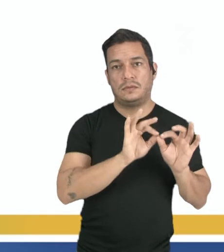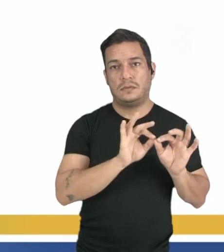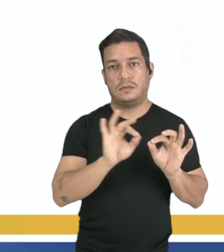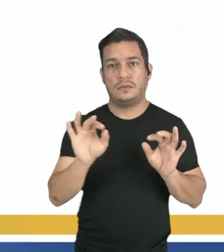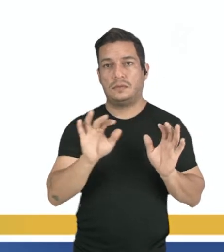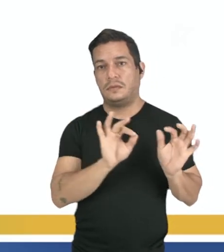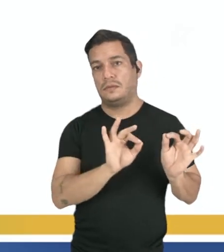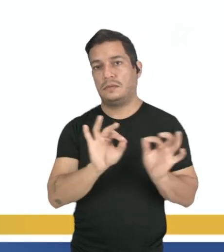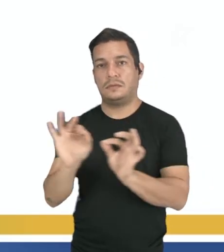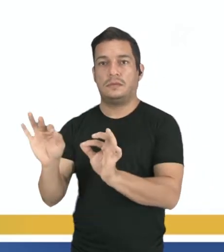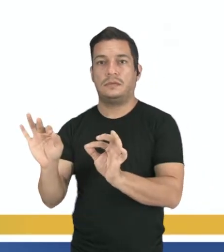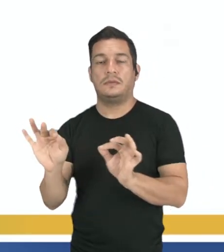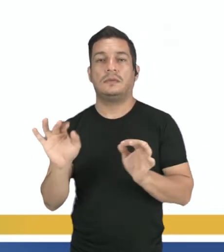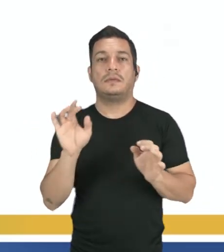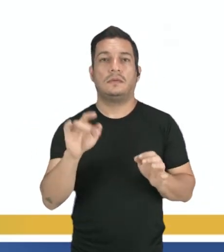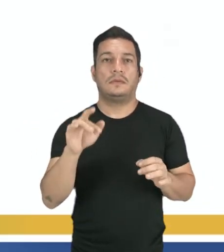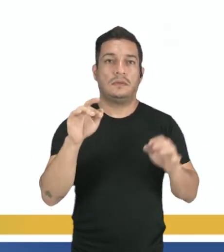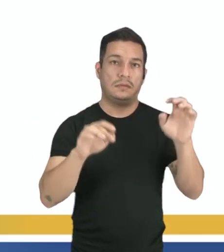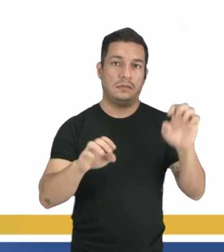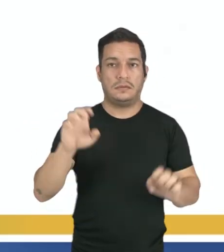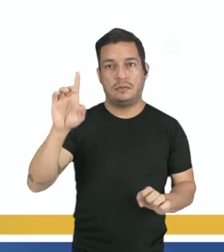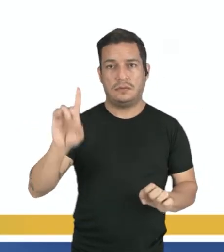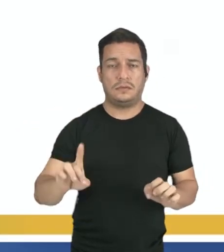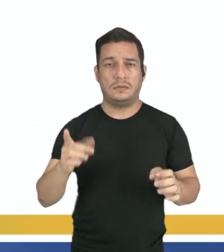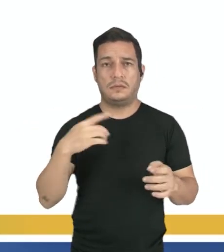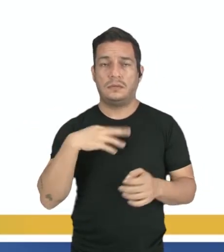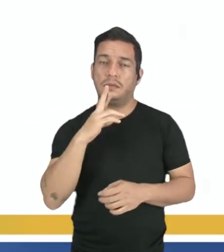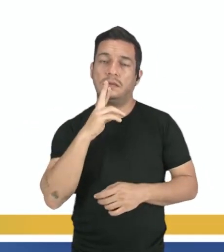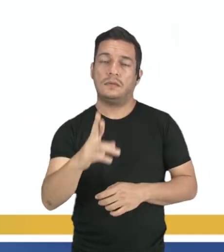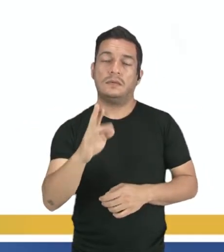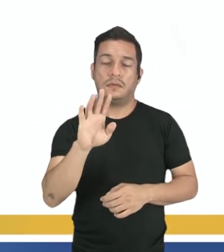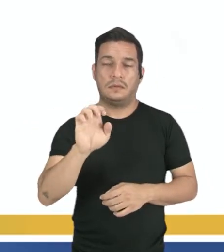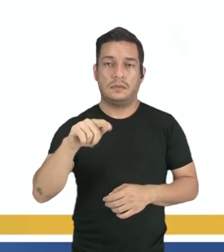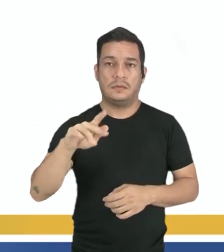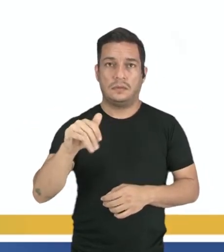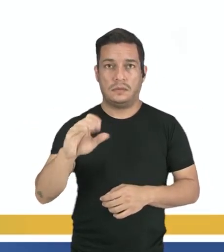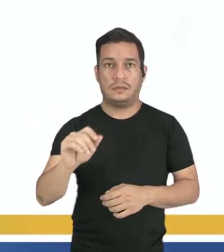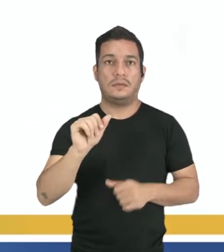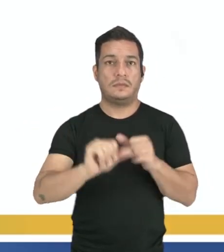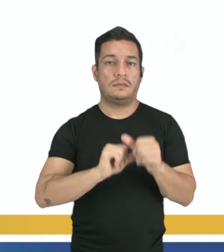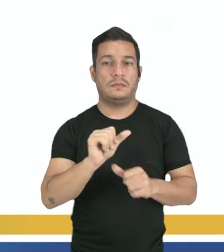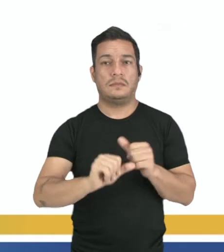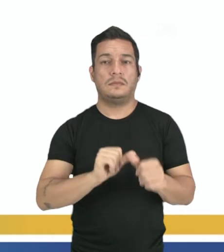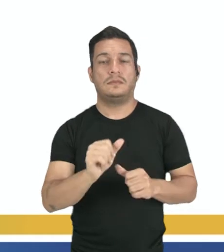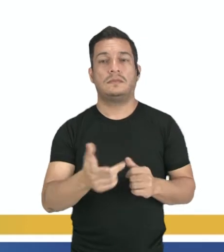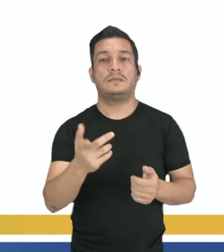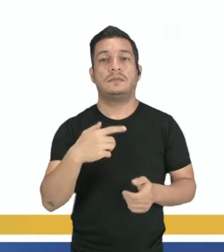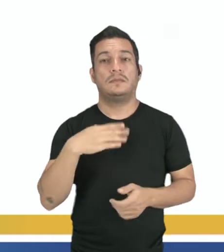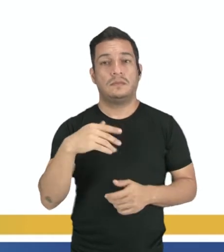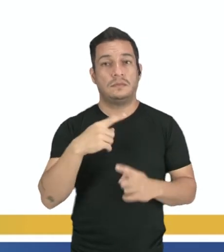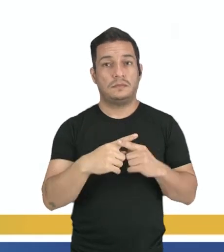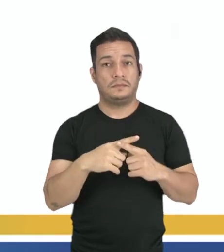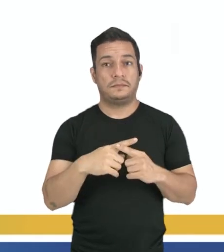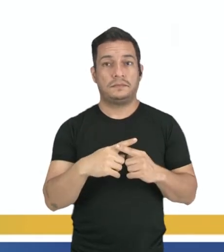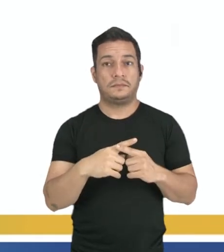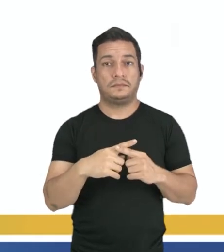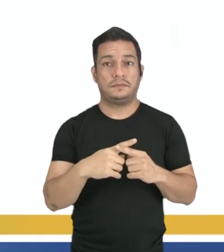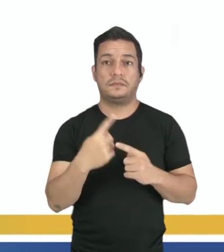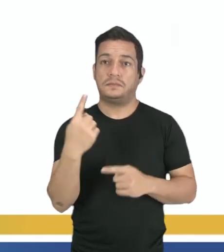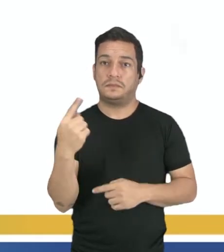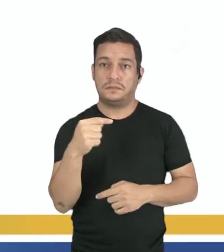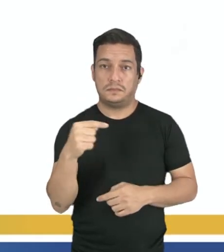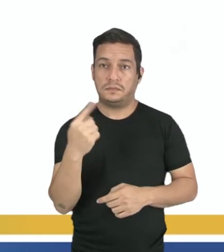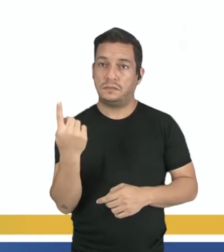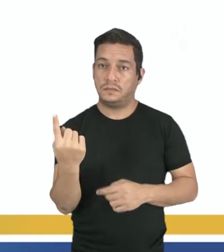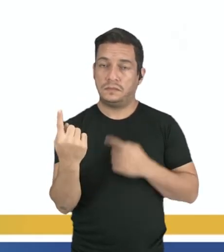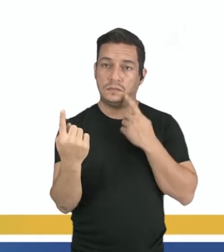proporção do outro lado, o resultado aí do valor dessa equação não se altera. Então, quando você multiplica a equação toda por